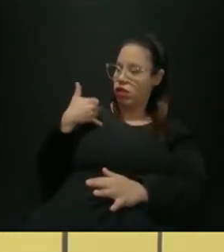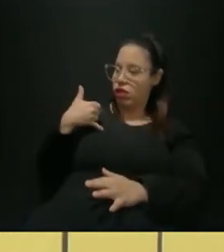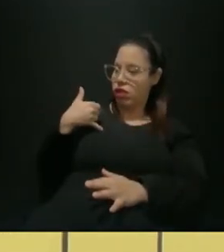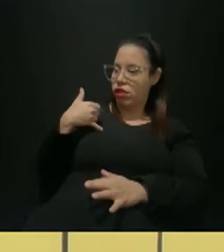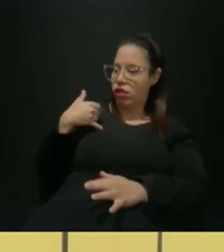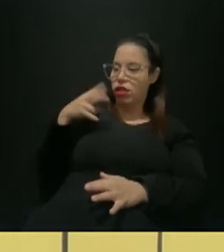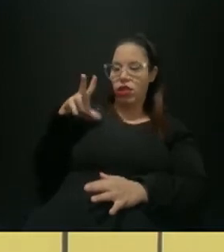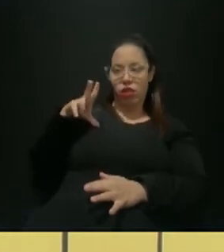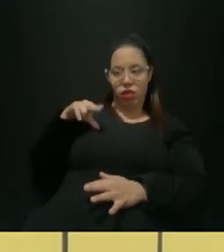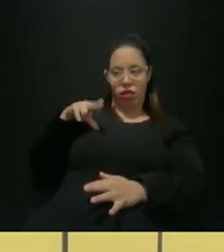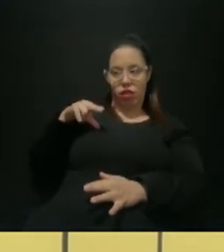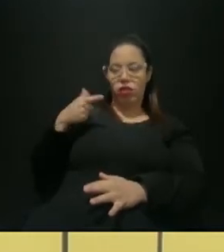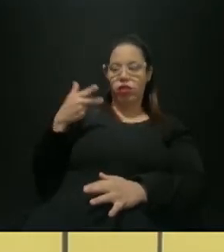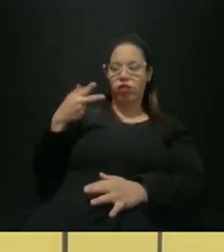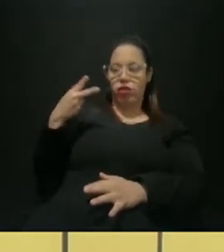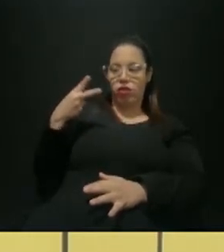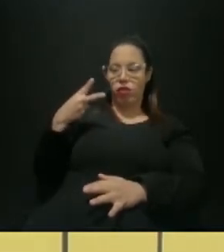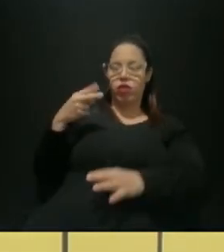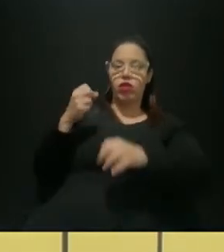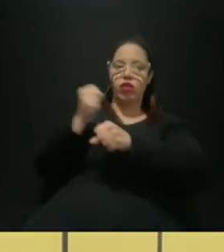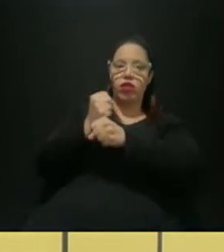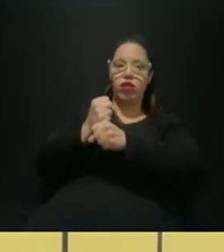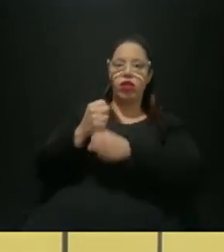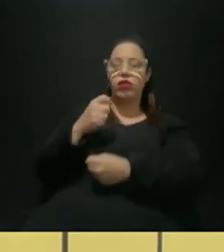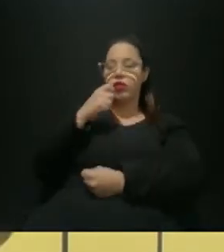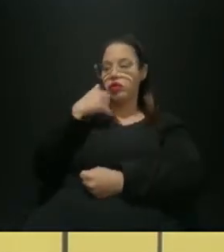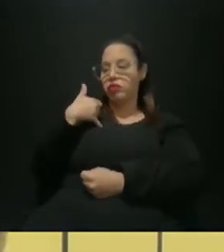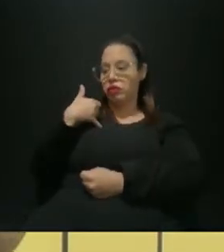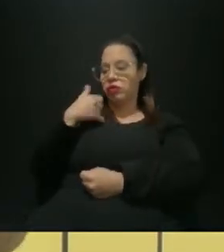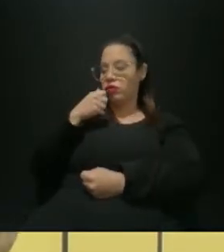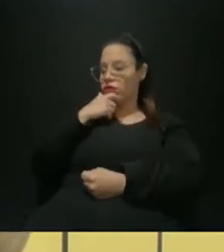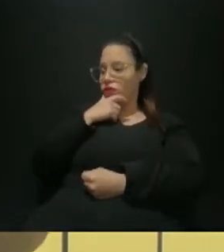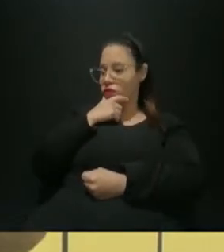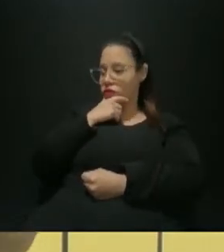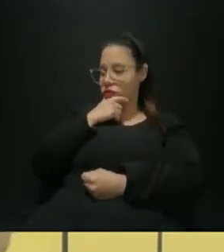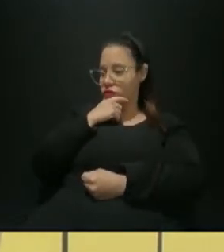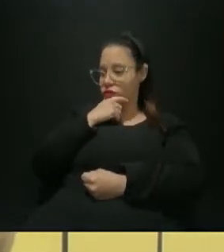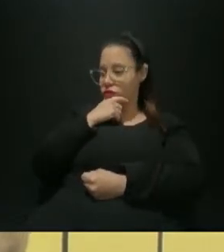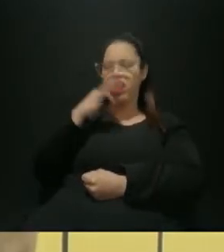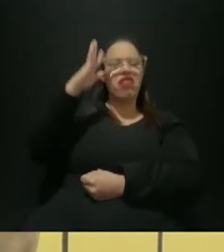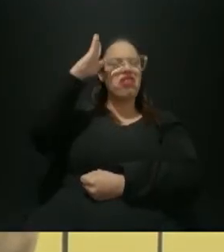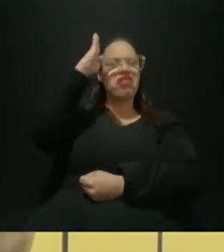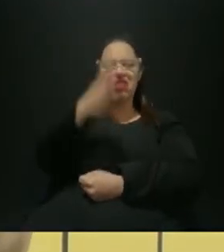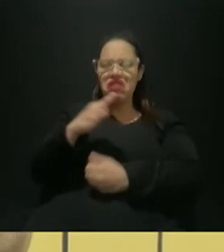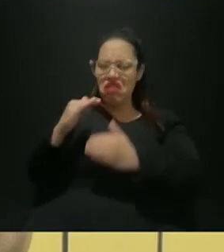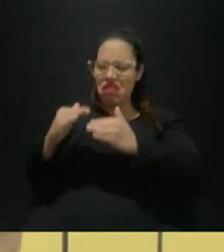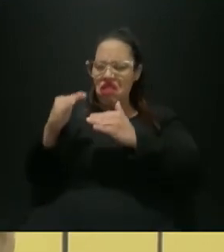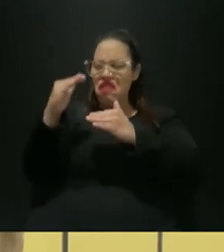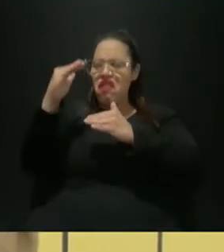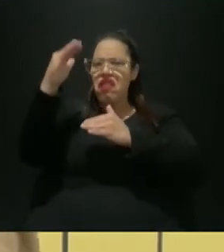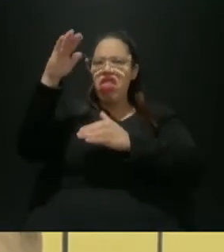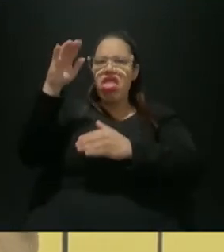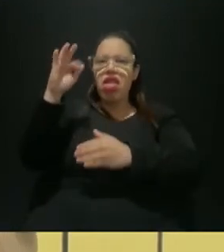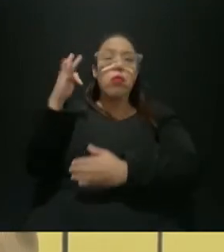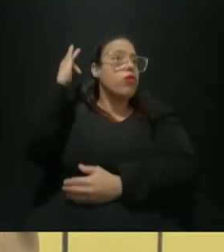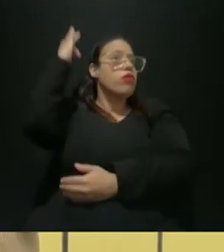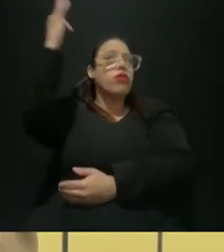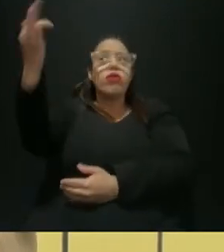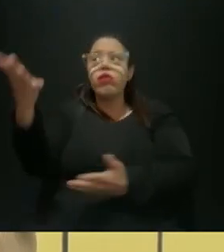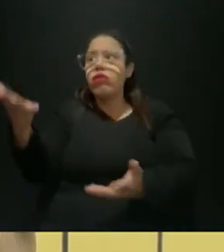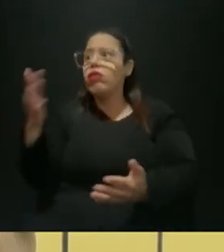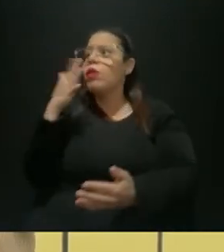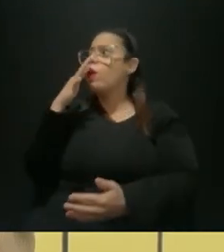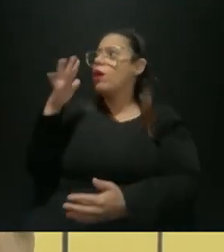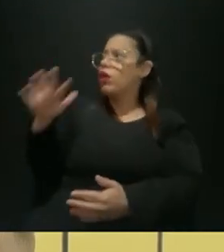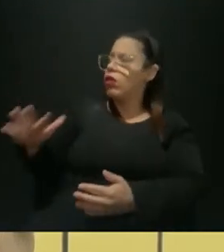primeiros anos que eu trabalho muito e publico muito sobre isso, quer dizer, eles são fundamentais para o desenvolvimento infantil para o resto da existência. As pessoas